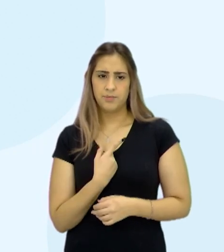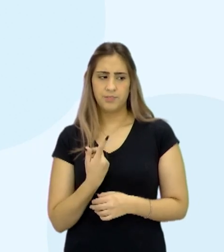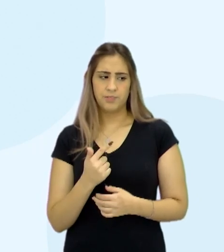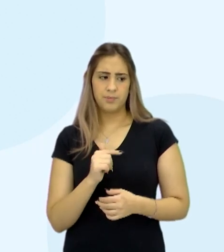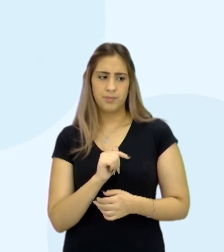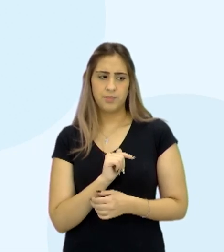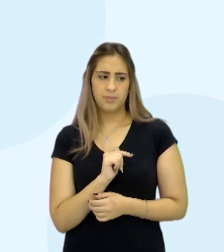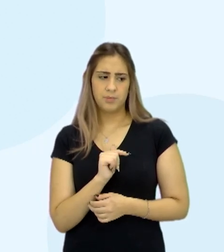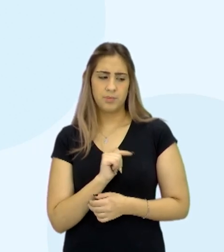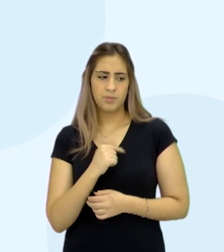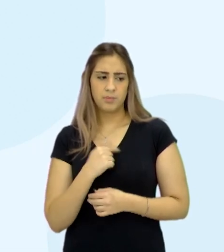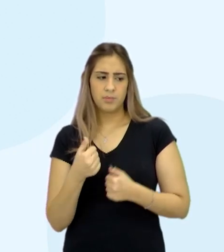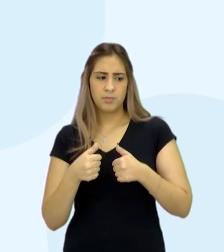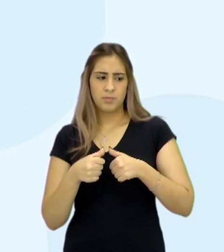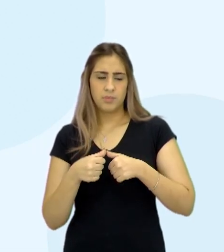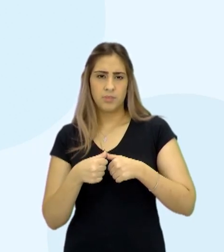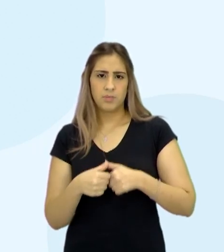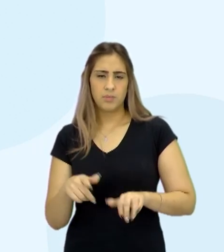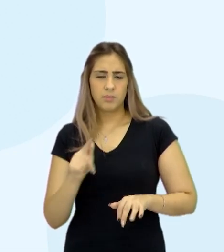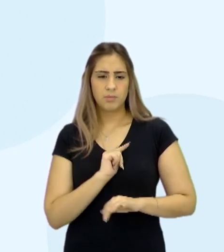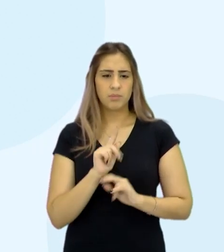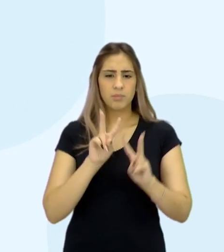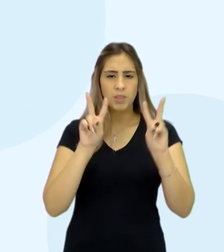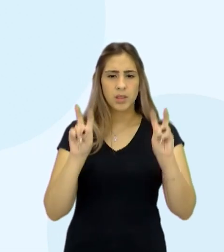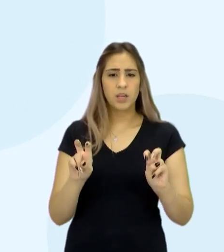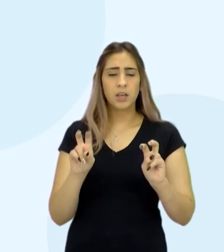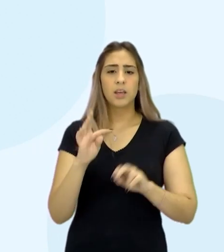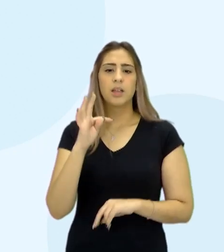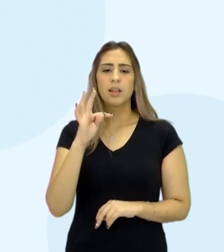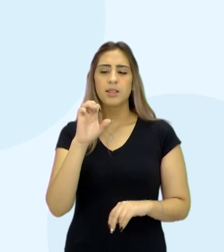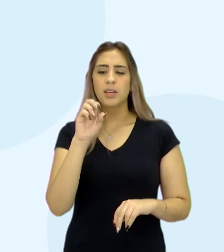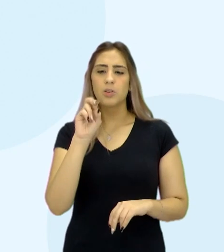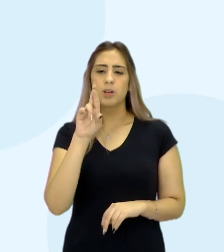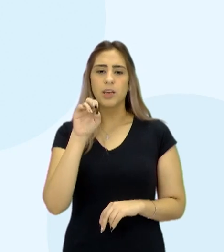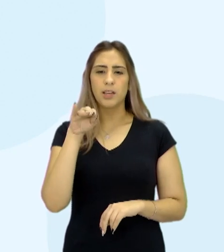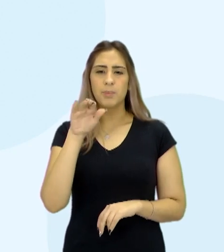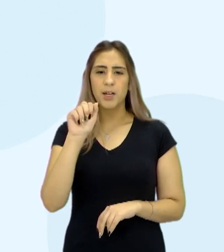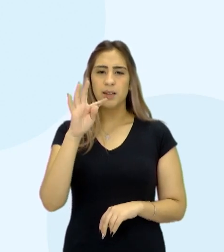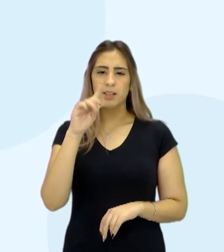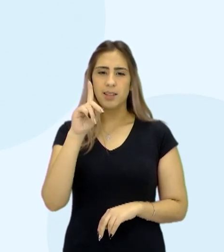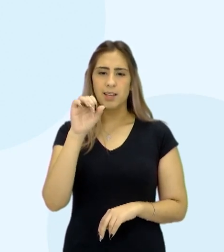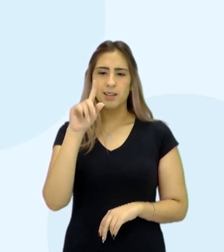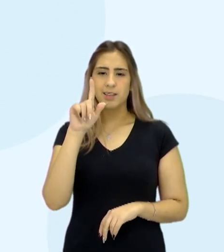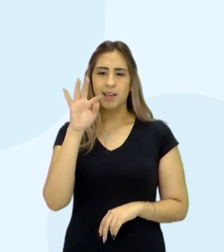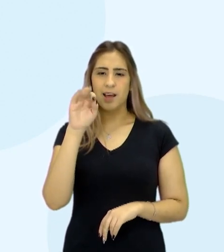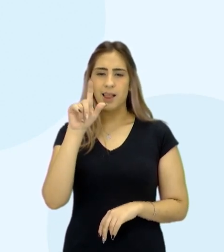hoje a gente vai voltar a falar. É sobre o Teorema de Tales, tá certo? E aqui a gente vai falar sobre